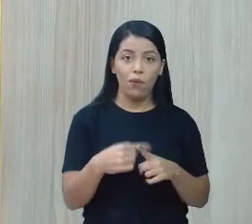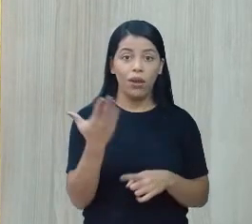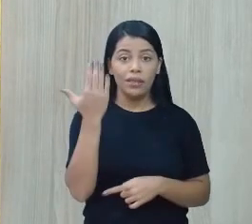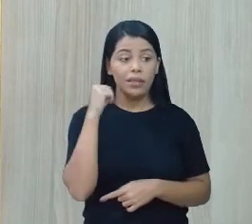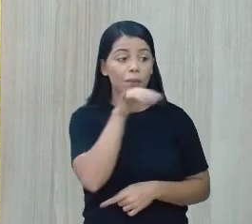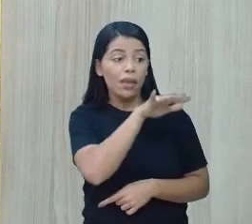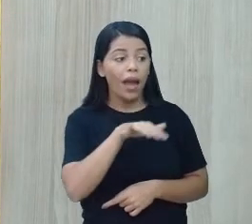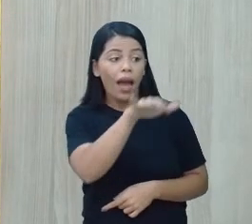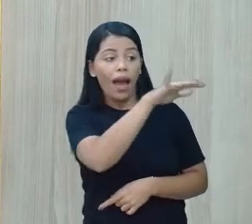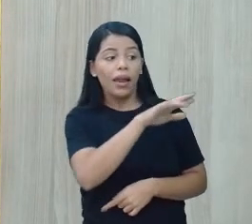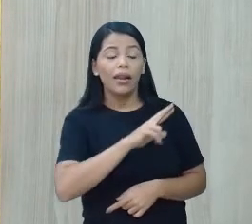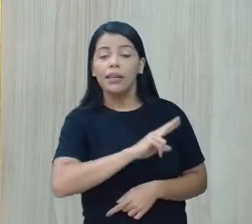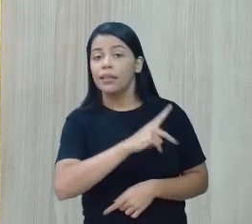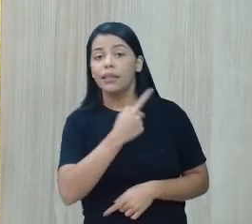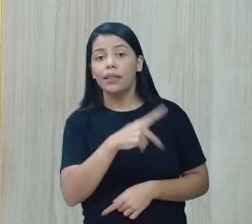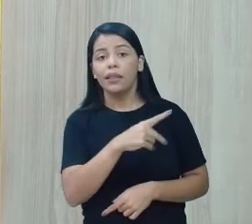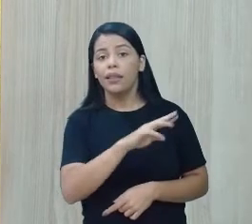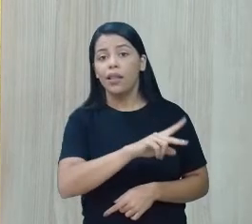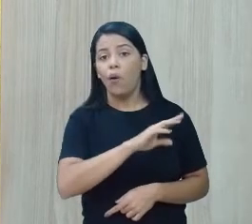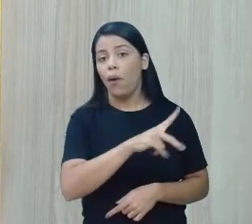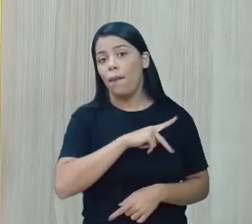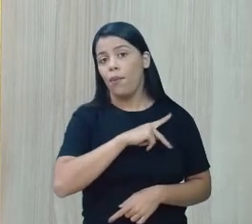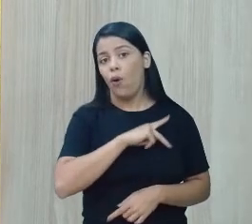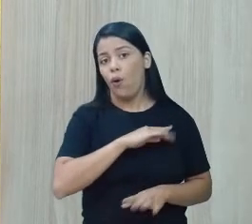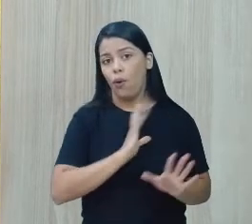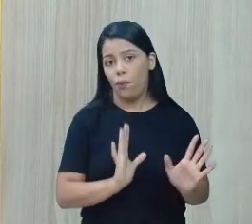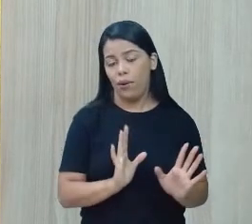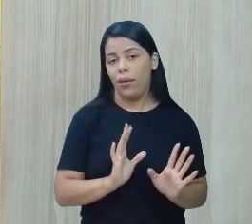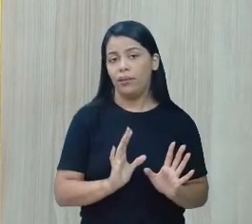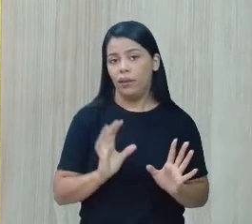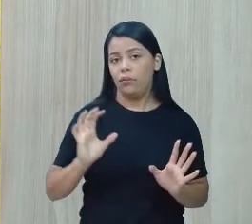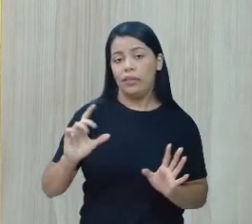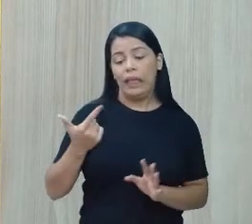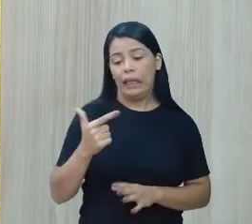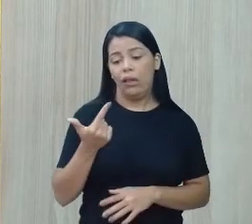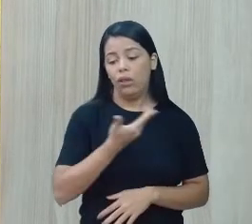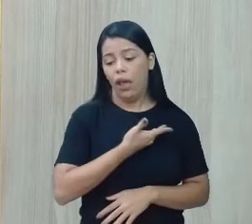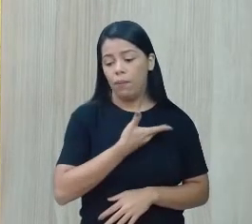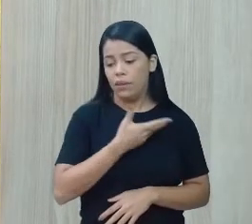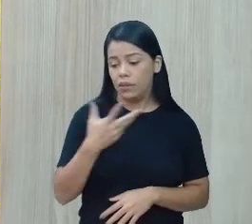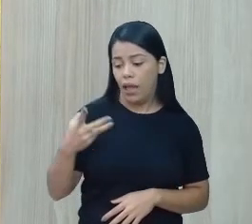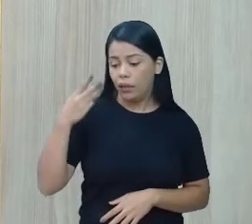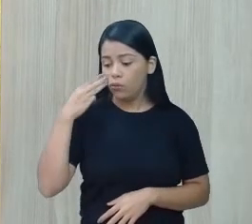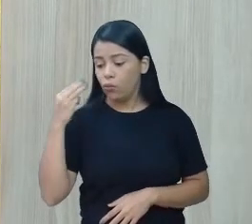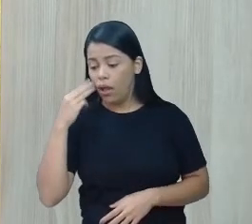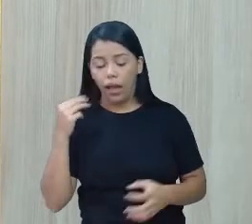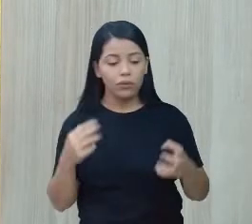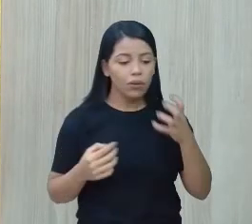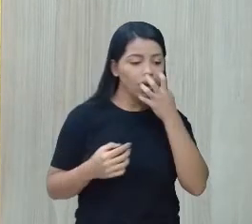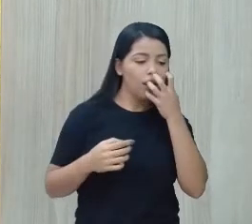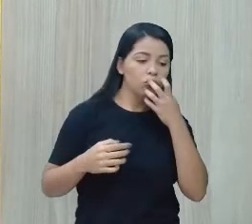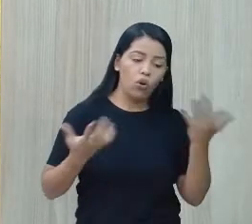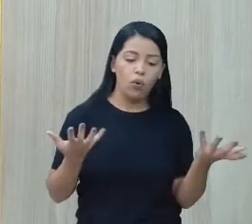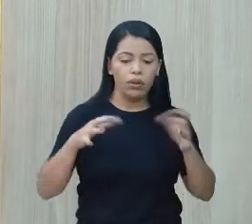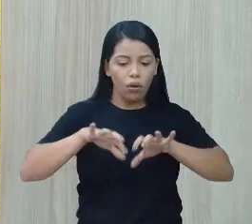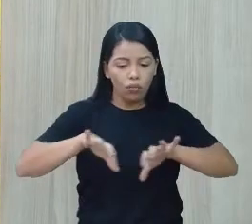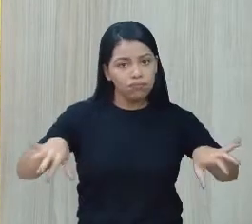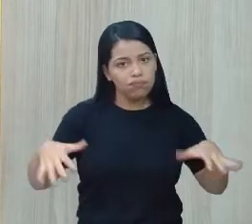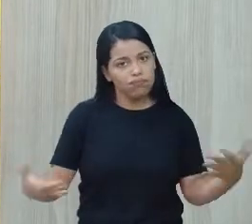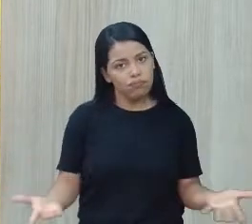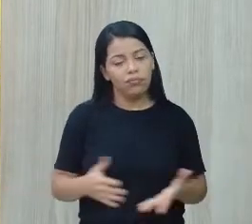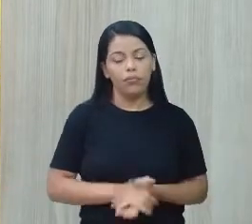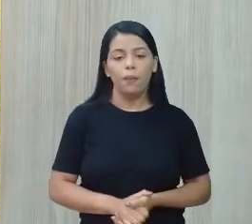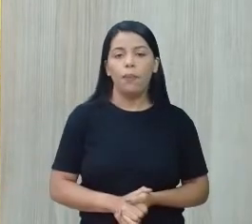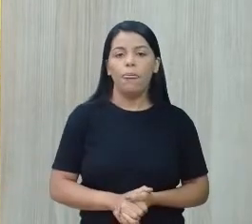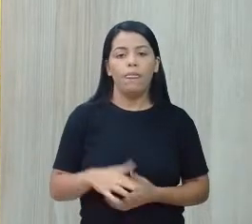ele. Então, é um território que, para o gato e o cachorro, se não tiver uma amizade, é um espaço inimigo, né? Então, ele não vai lá botar o pé, né?